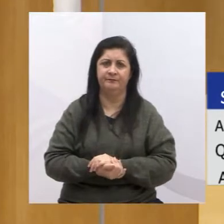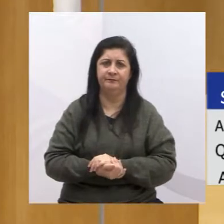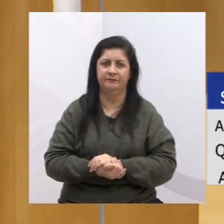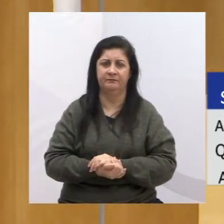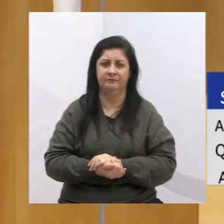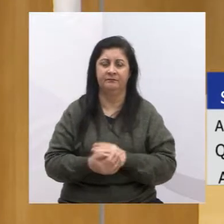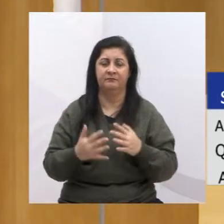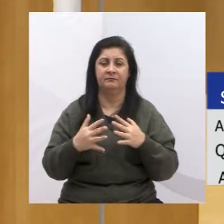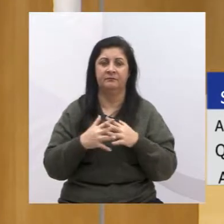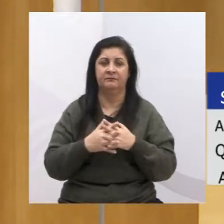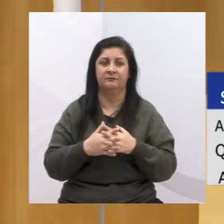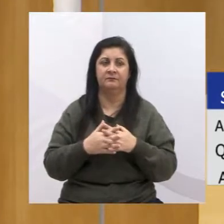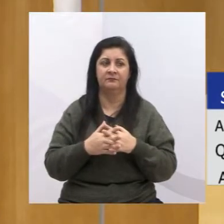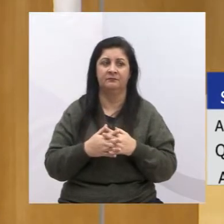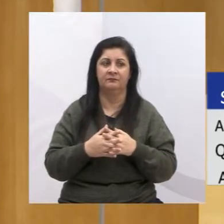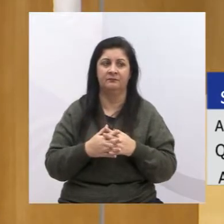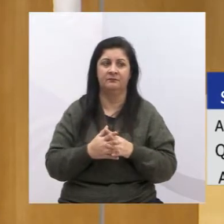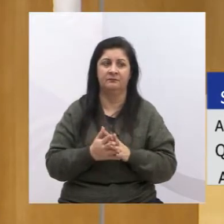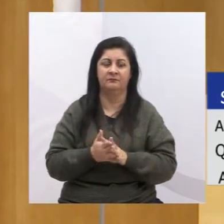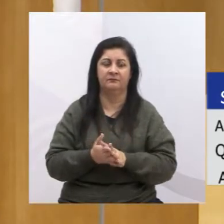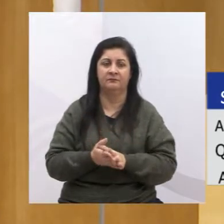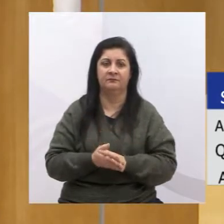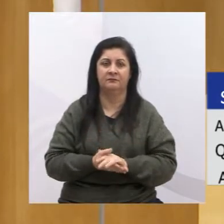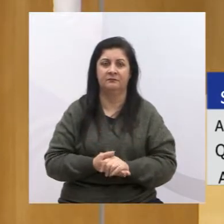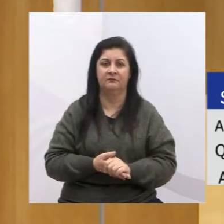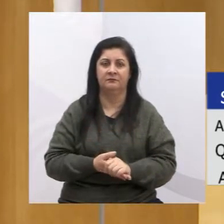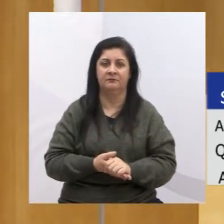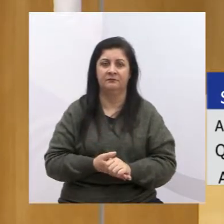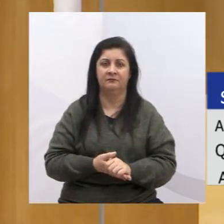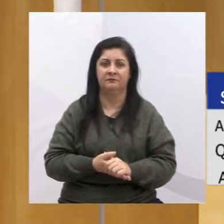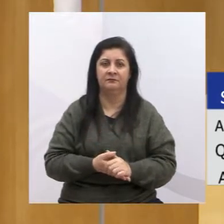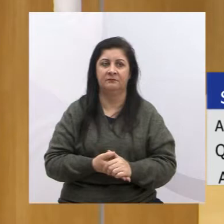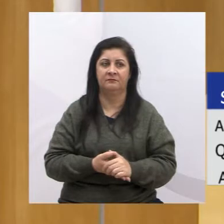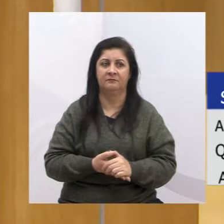Fica difícil, fica complicado.